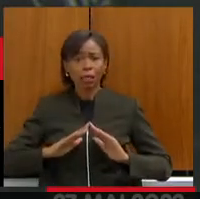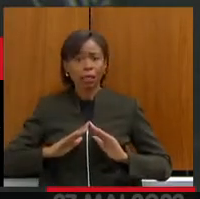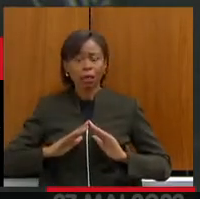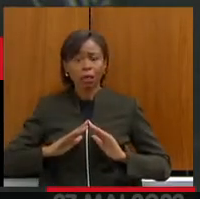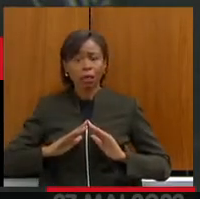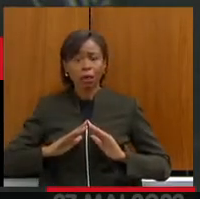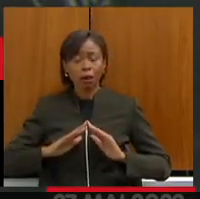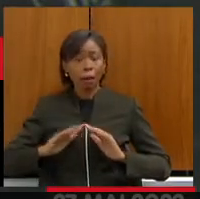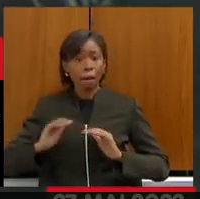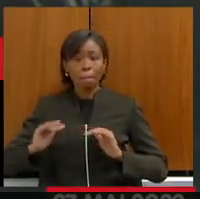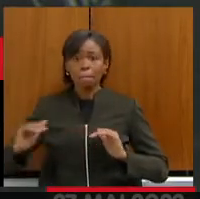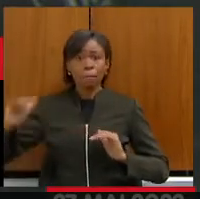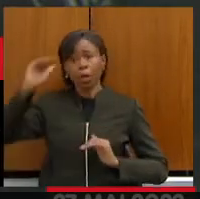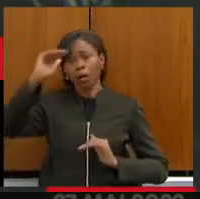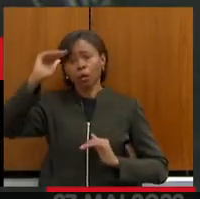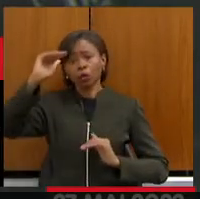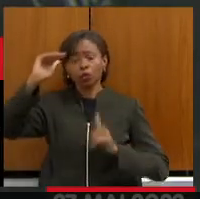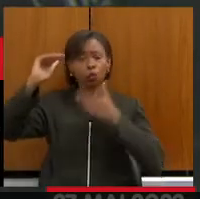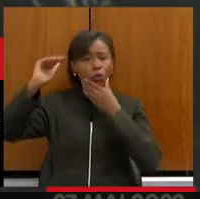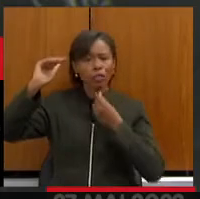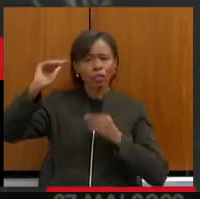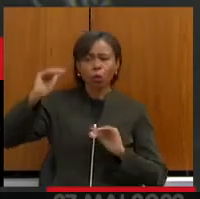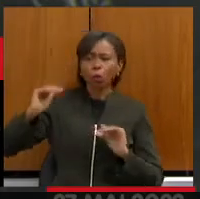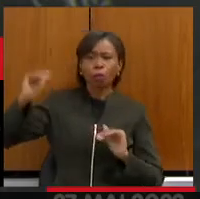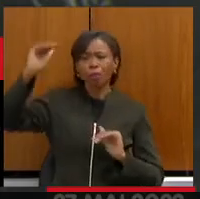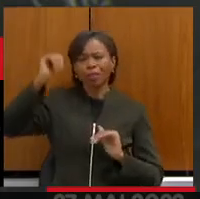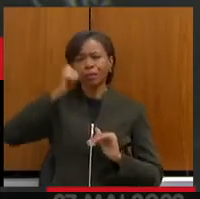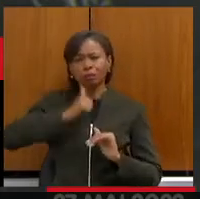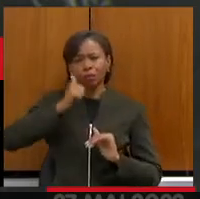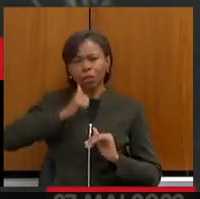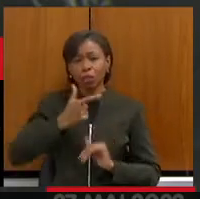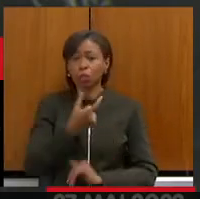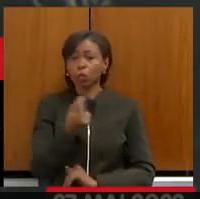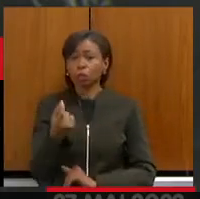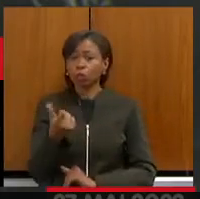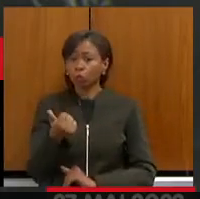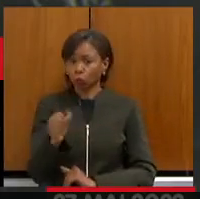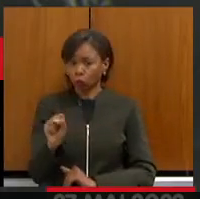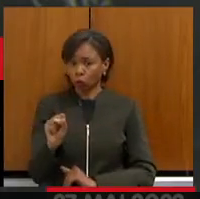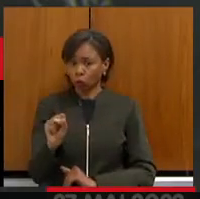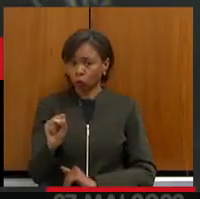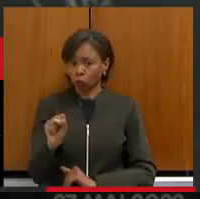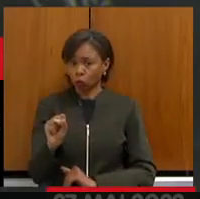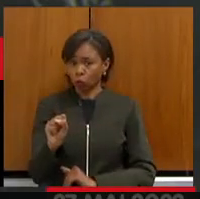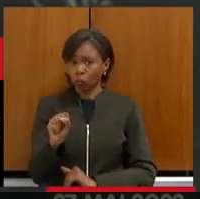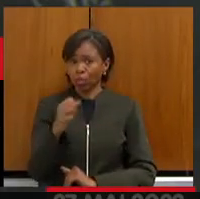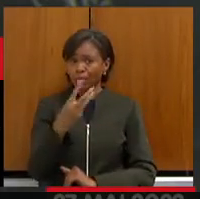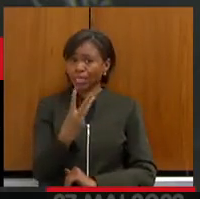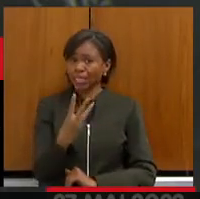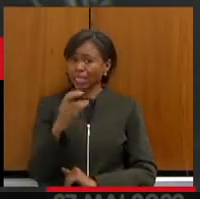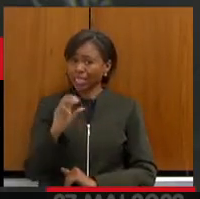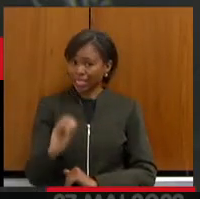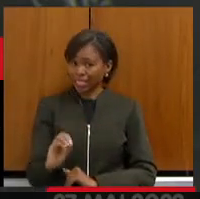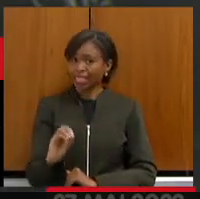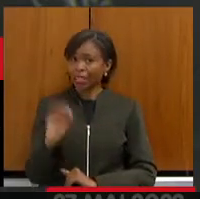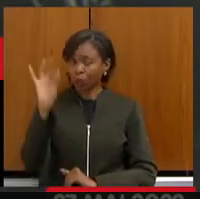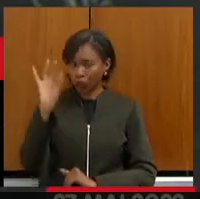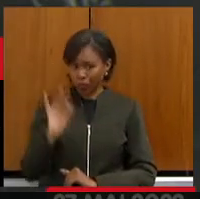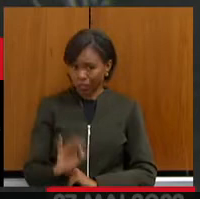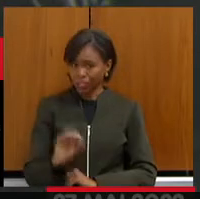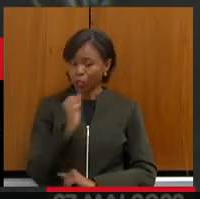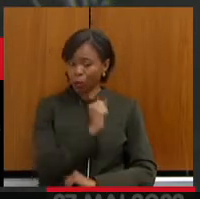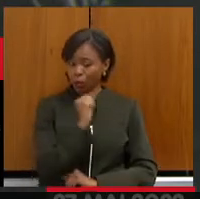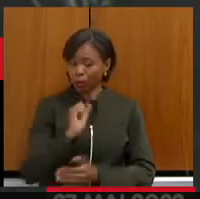sendo em 2018 33,4 porcento dos homicídios foi de mulheres